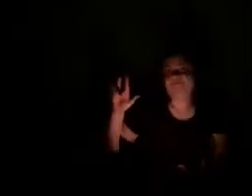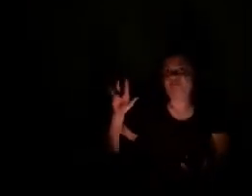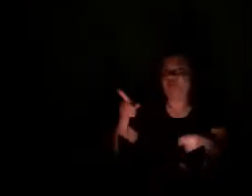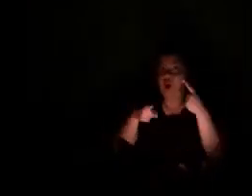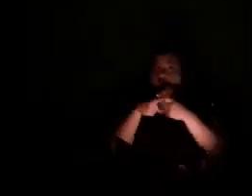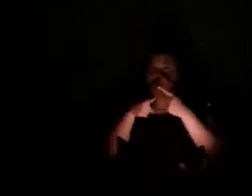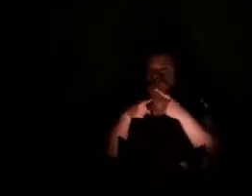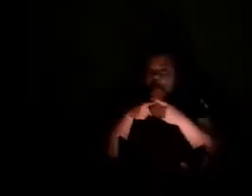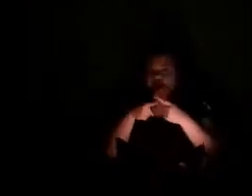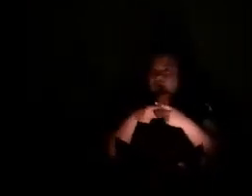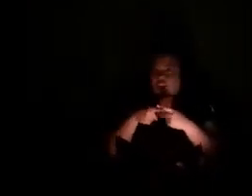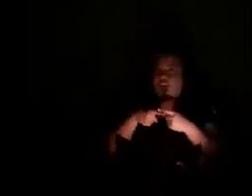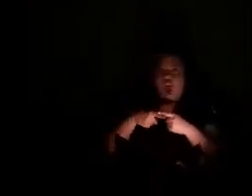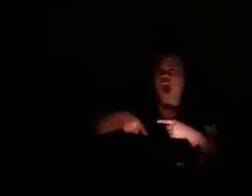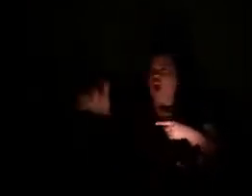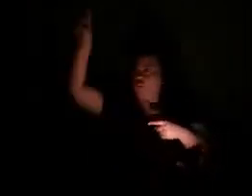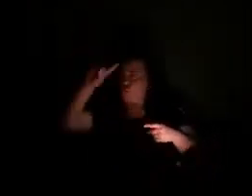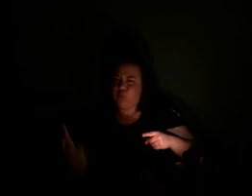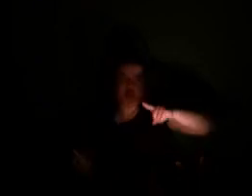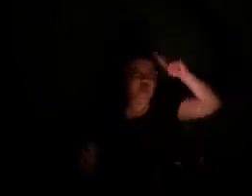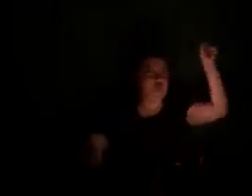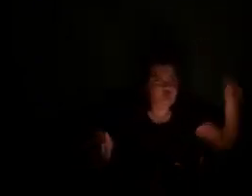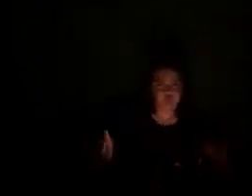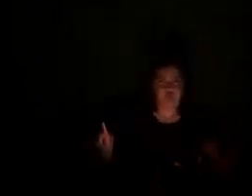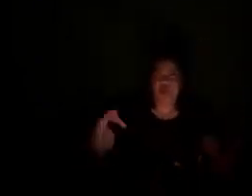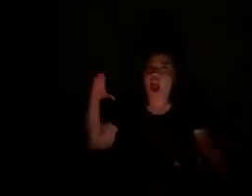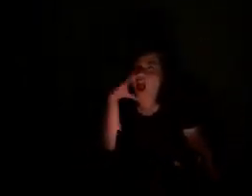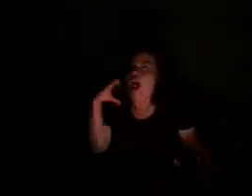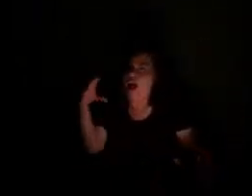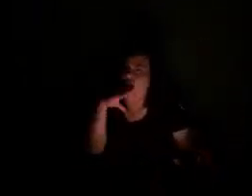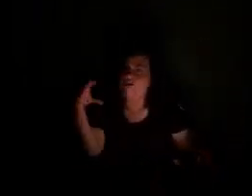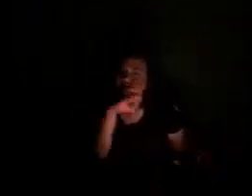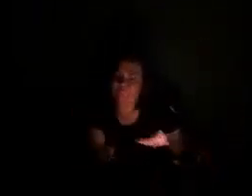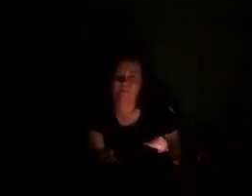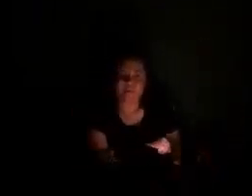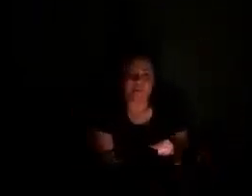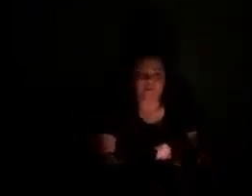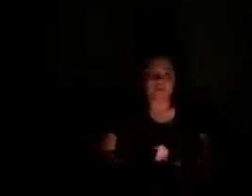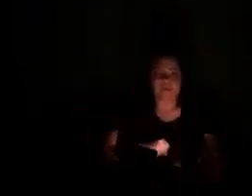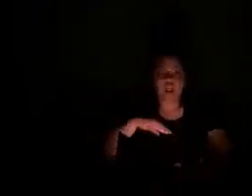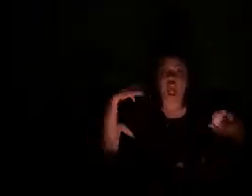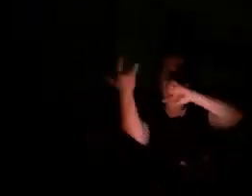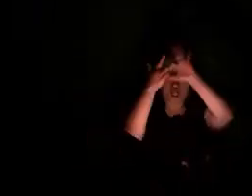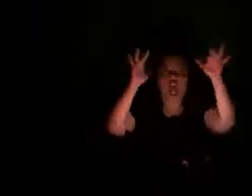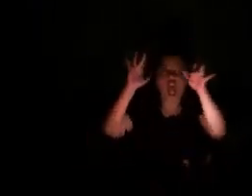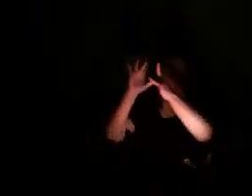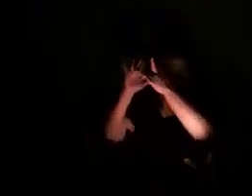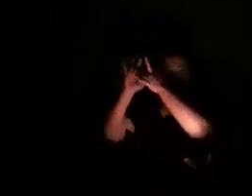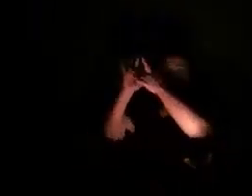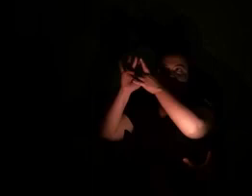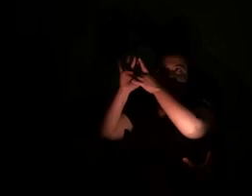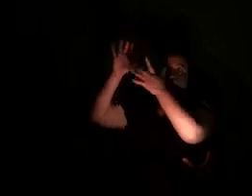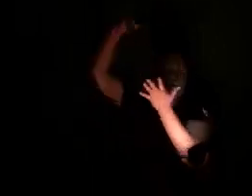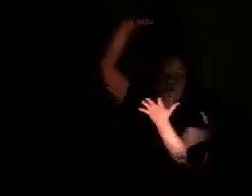assim como o relâmpago sai do Oriente e se mostra até o Ocidente, assim será também